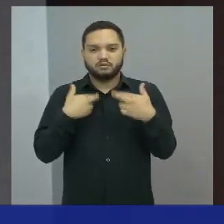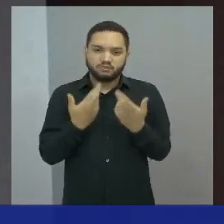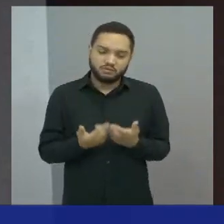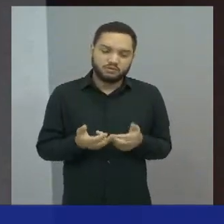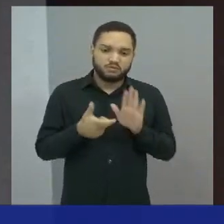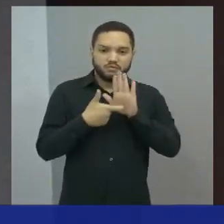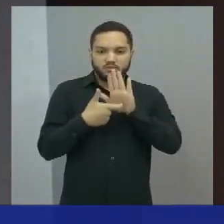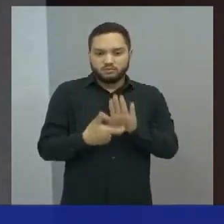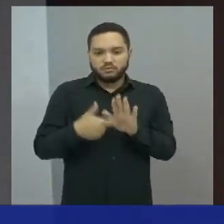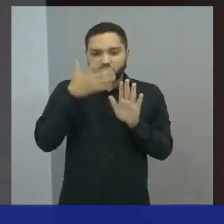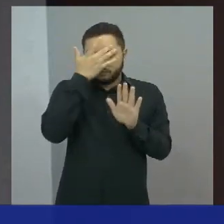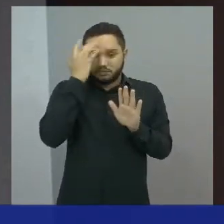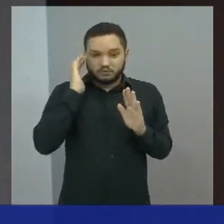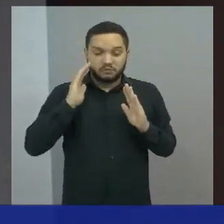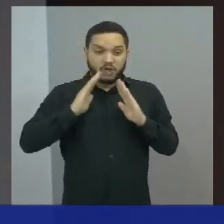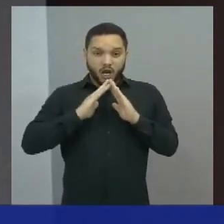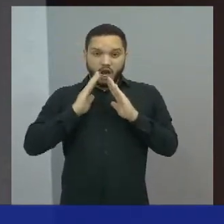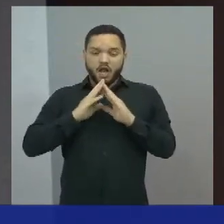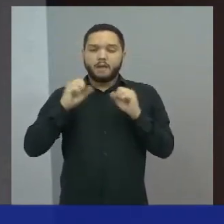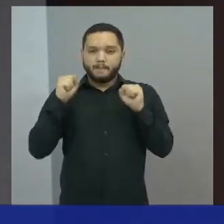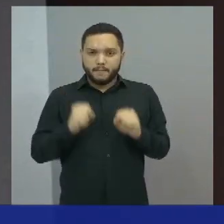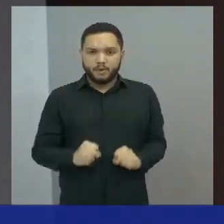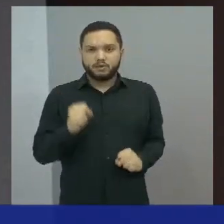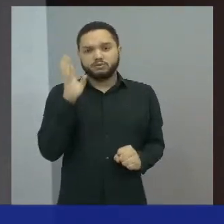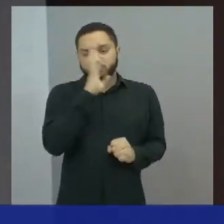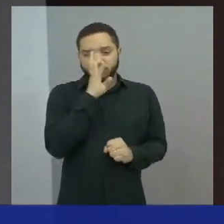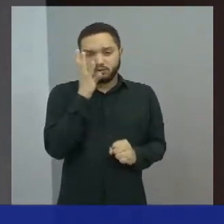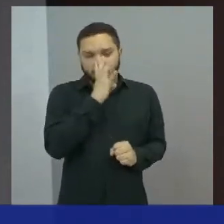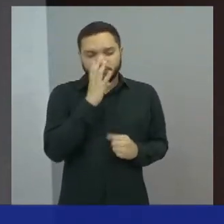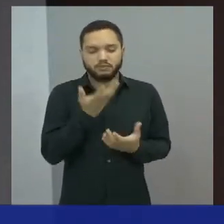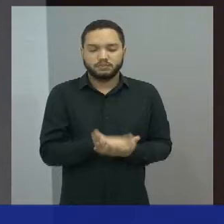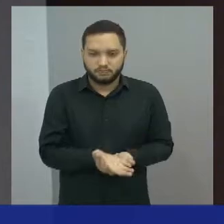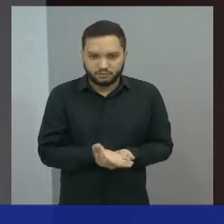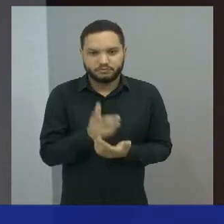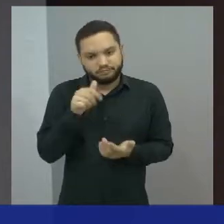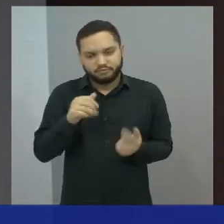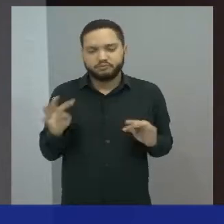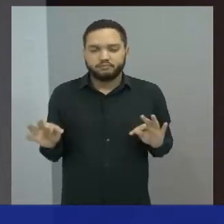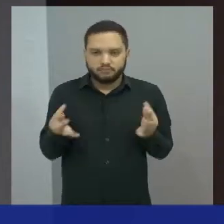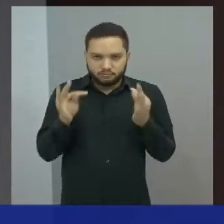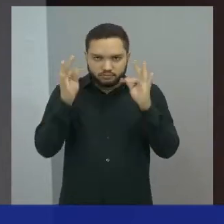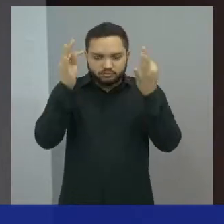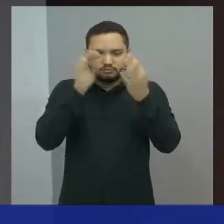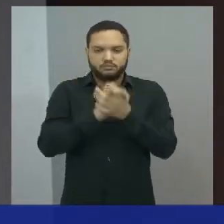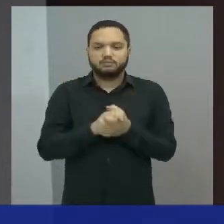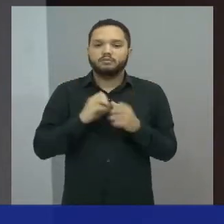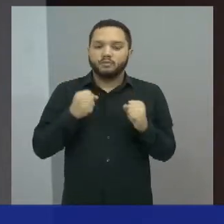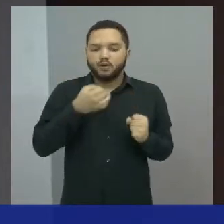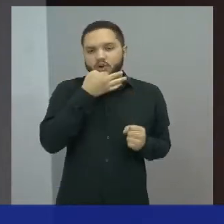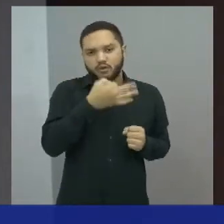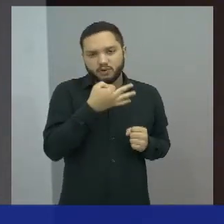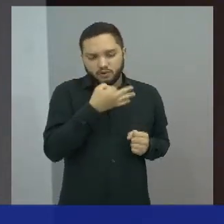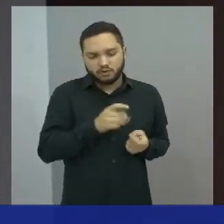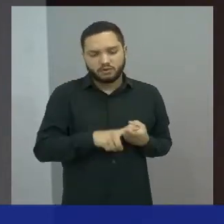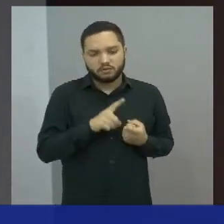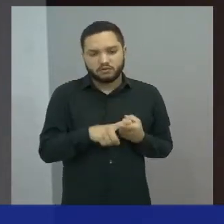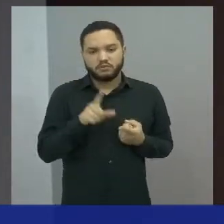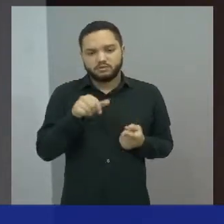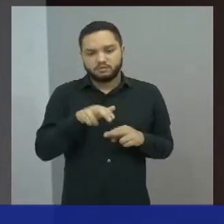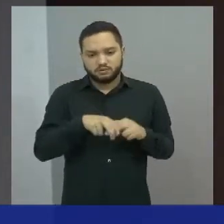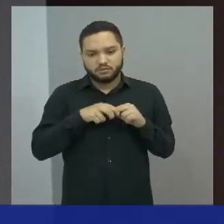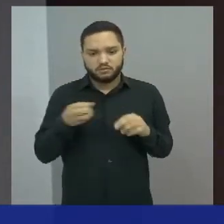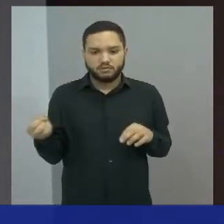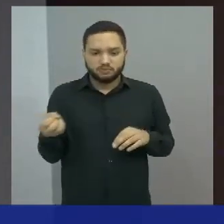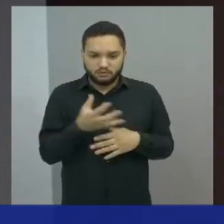onde o cidadão em casa vai poder estar assistindo. Então, vai poder estar também comentando. Então, a inovação do